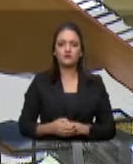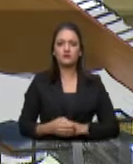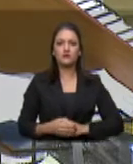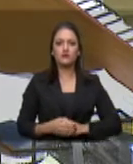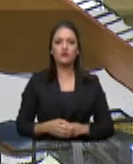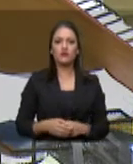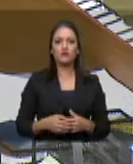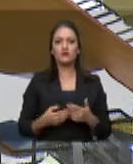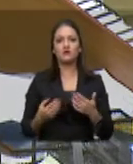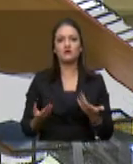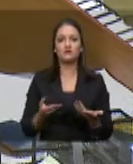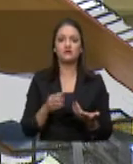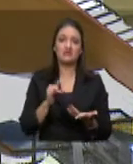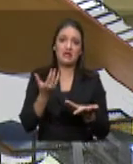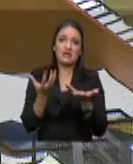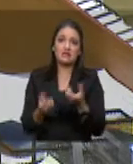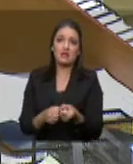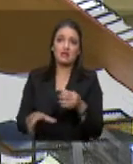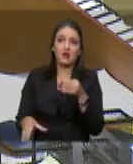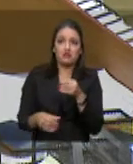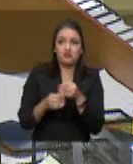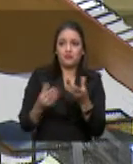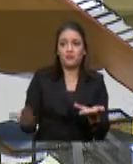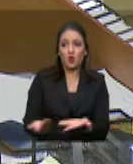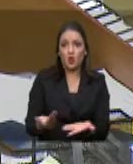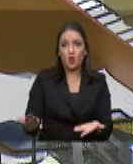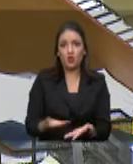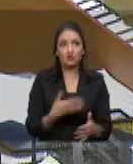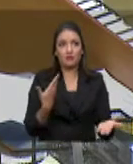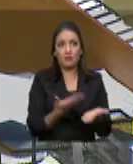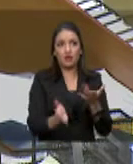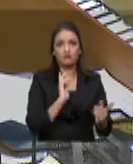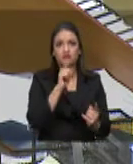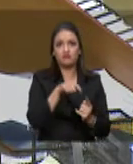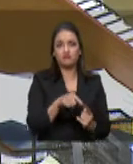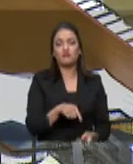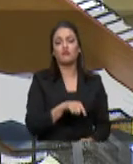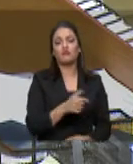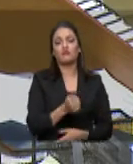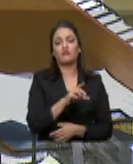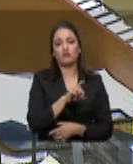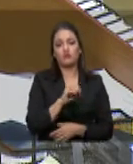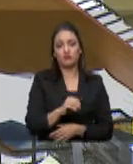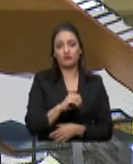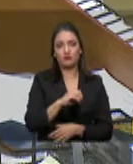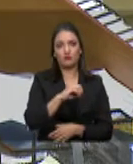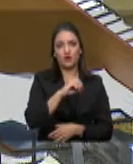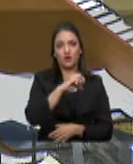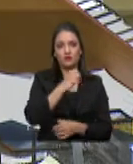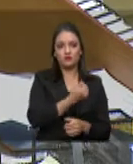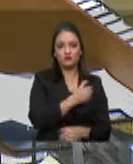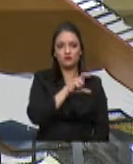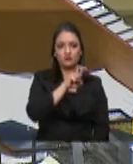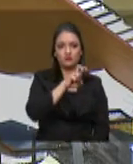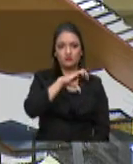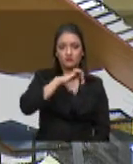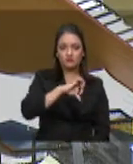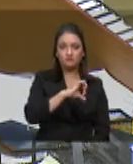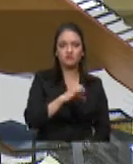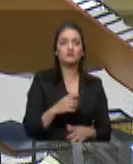à DO 59 e à DPF 760. Né? A minha outra preocupação foi a manifestação do ministro André Mendonça, eu não